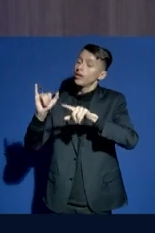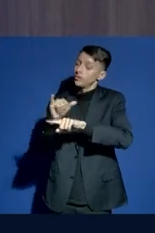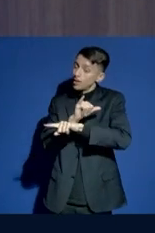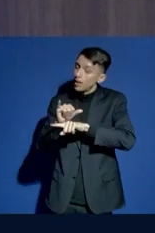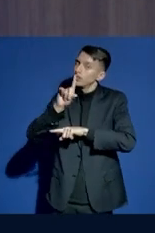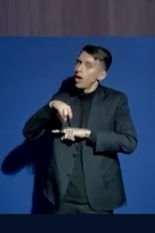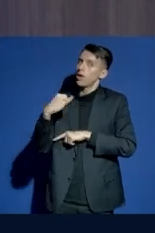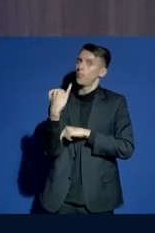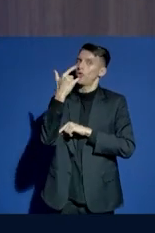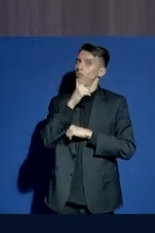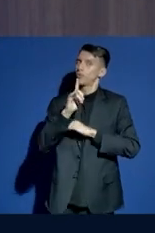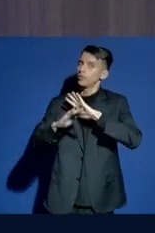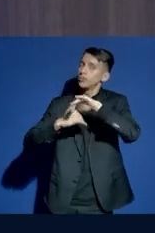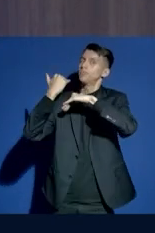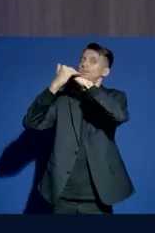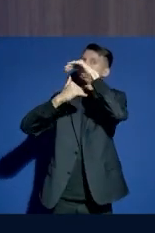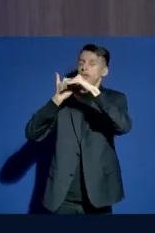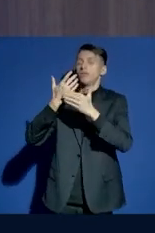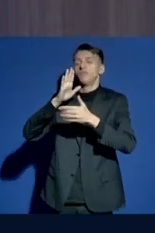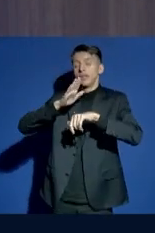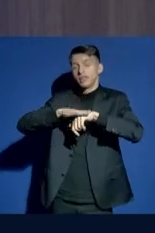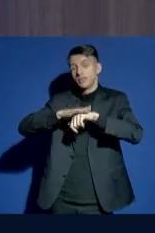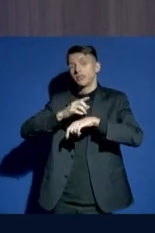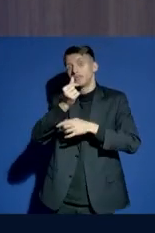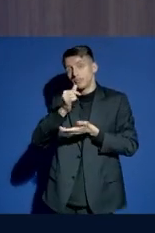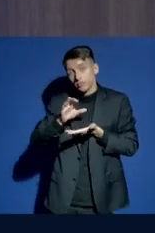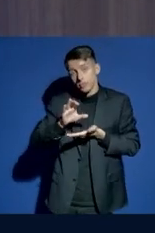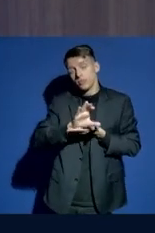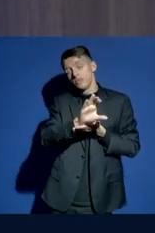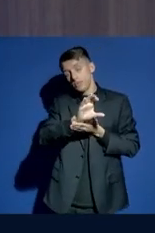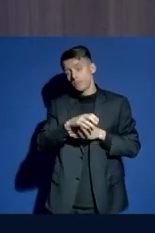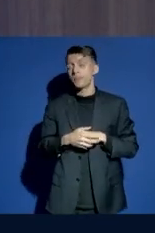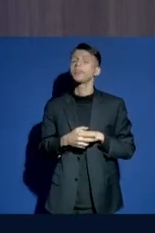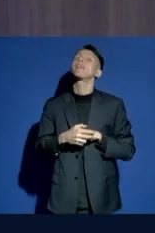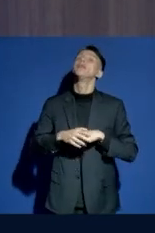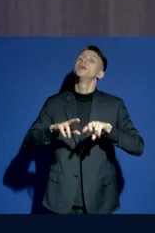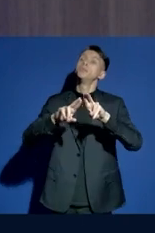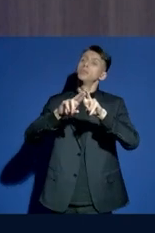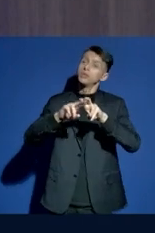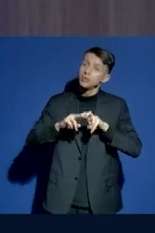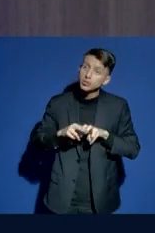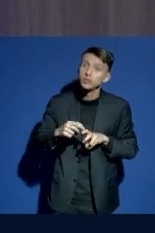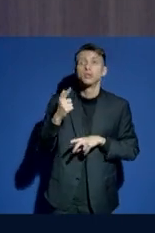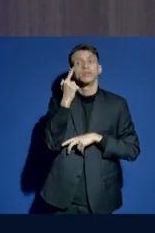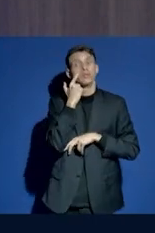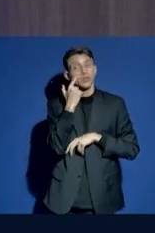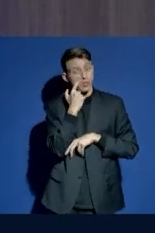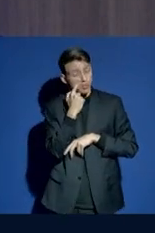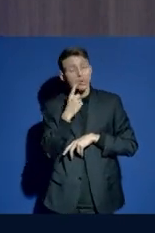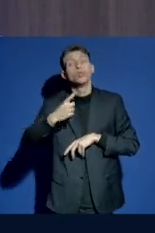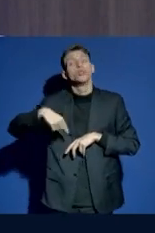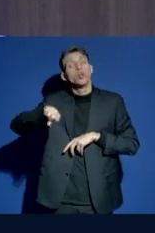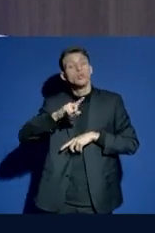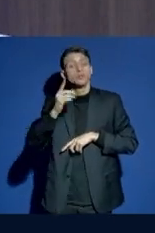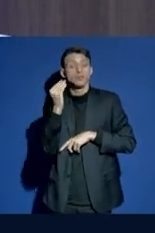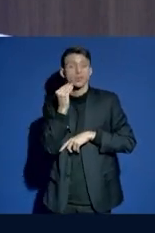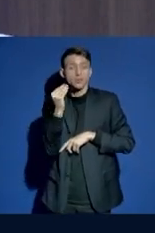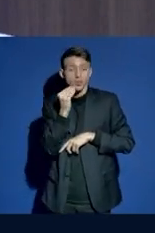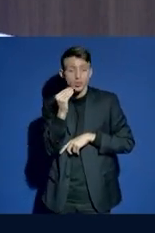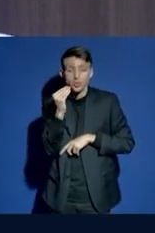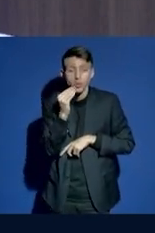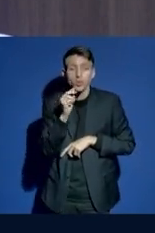é importante e por isso eu vejo que a união buscou através de um meio